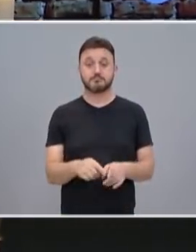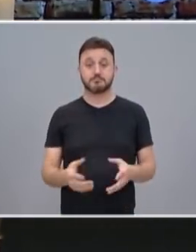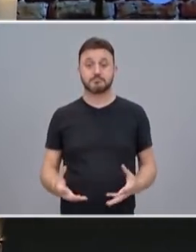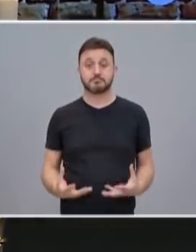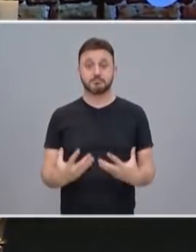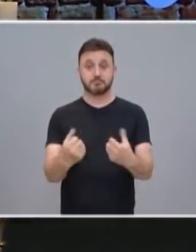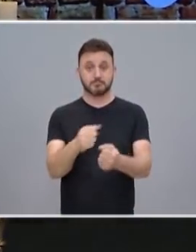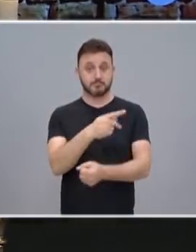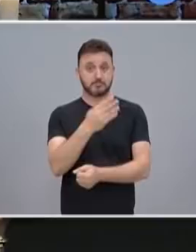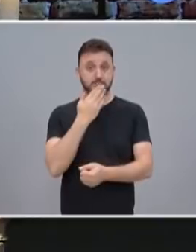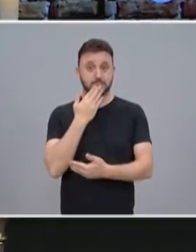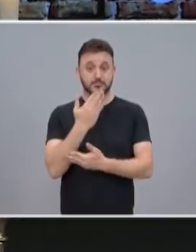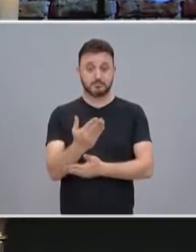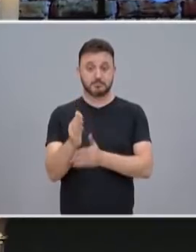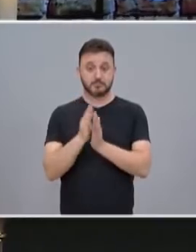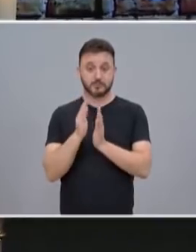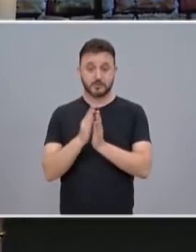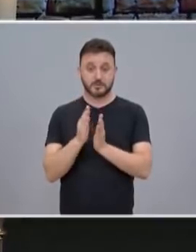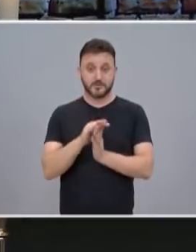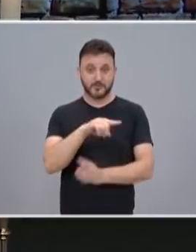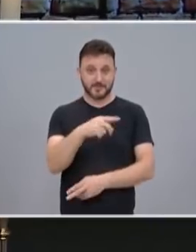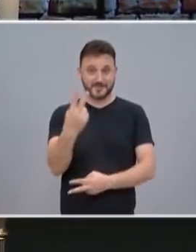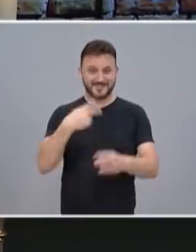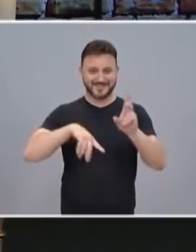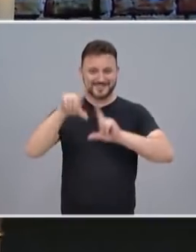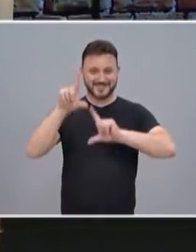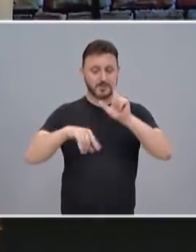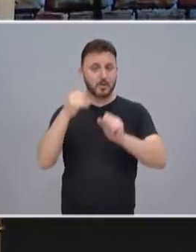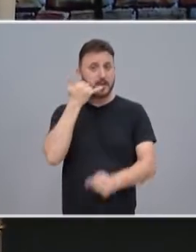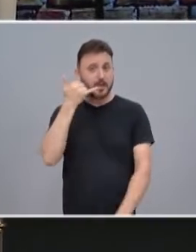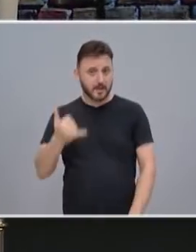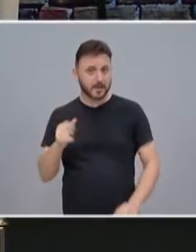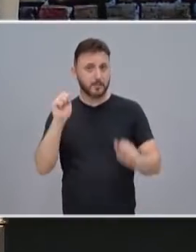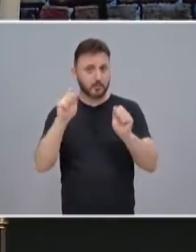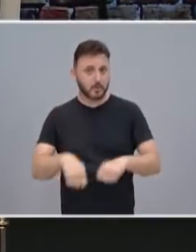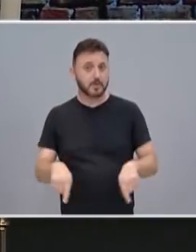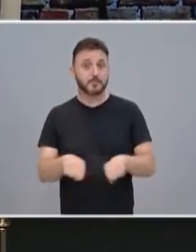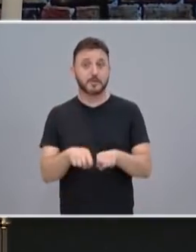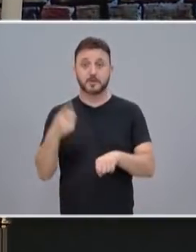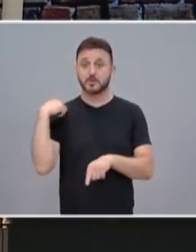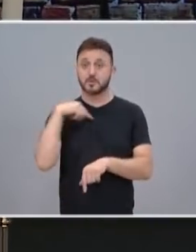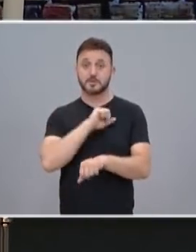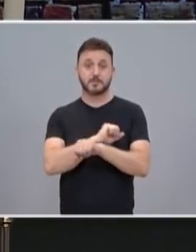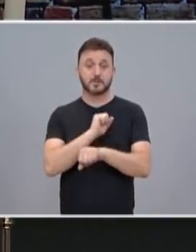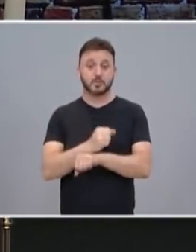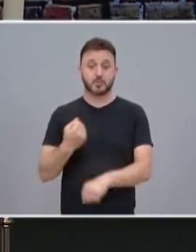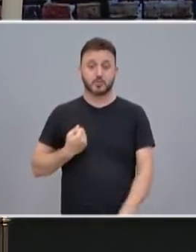pedido de oração. Você que está nos acompanhando, ligue para nós estamos aguardando. É o